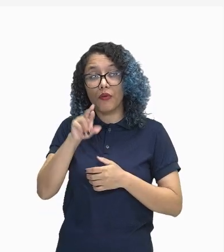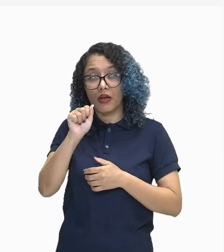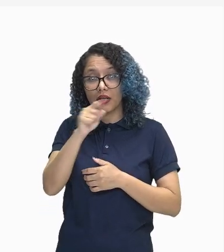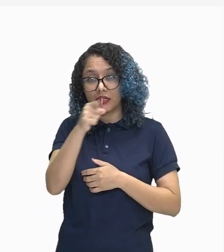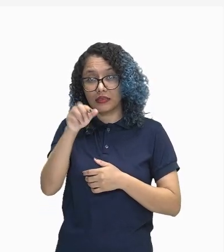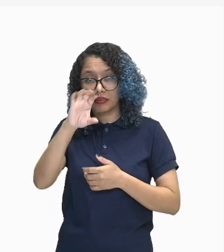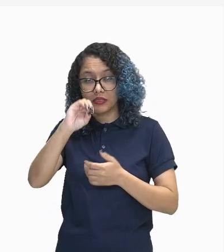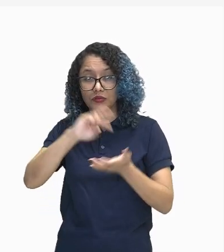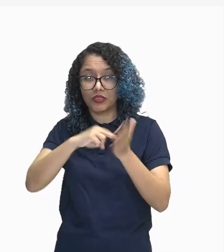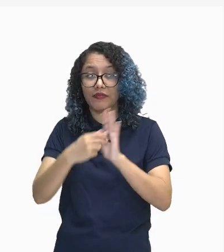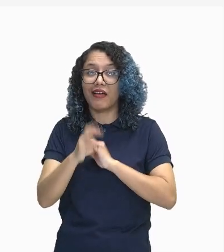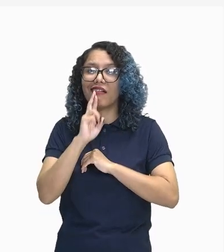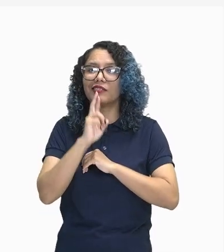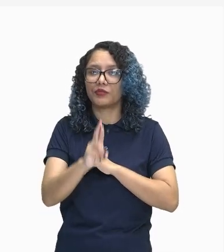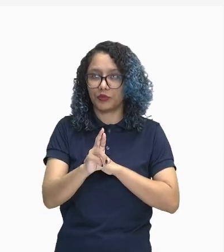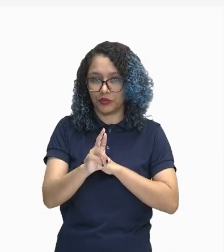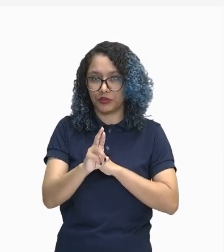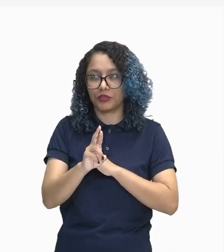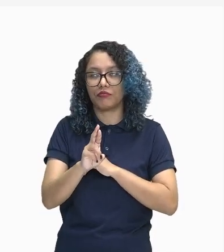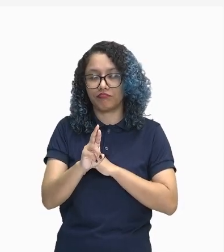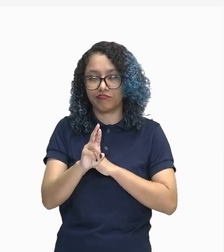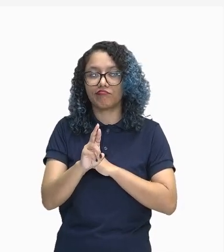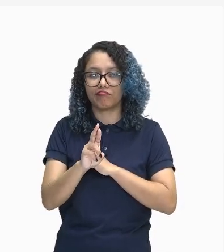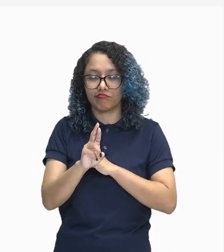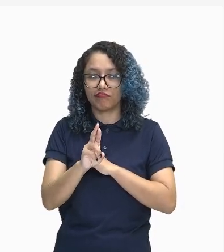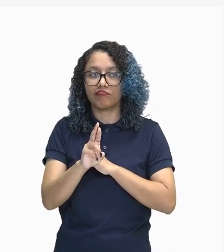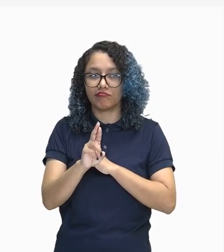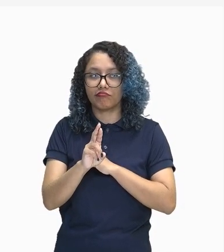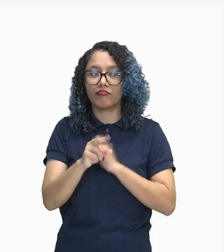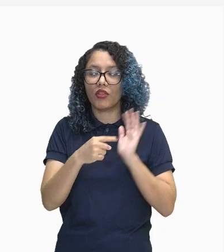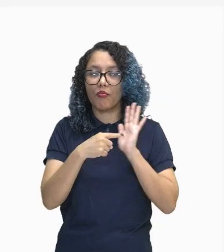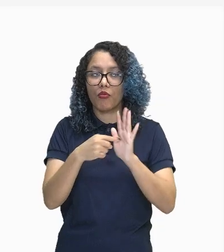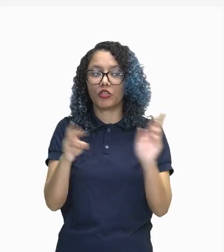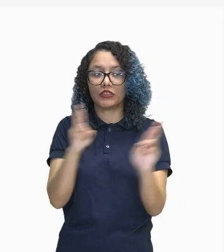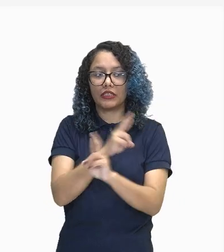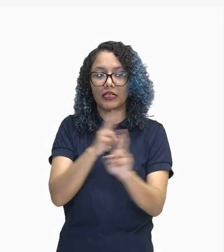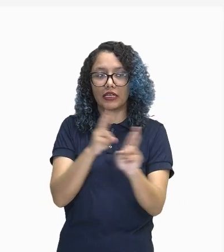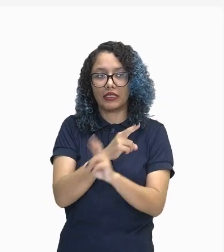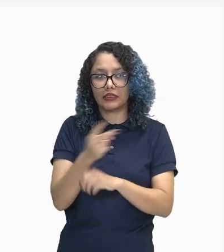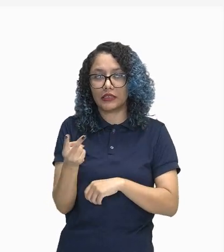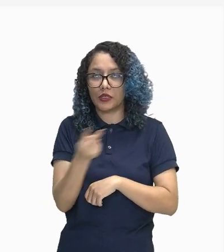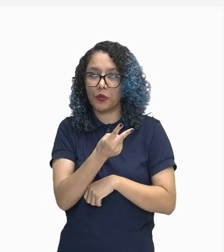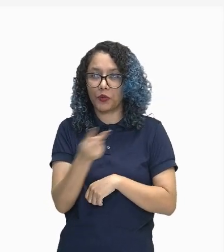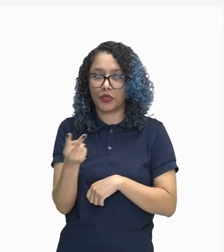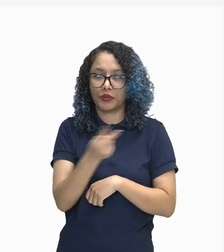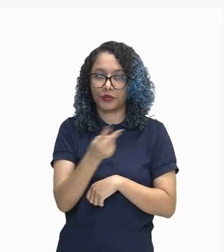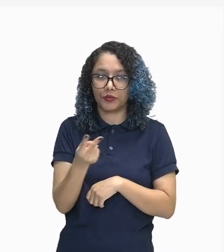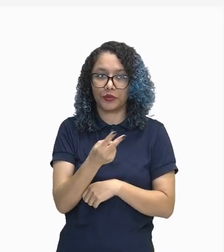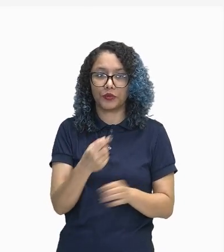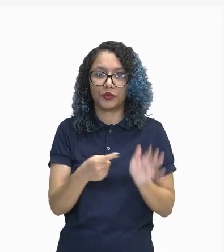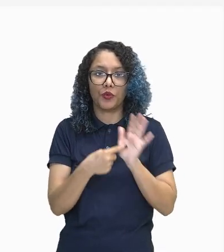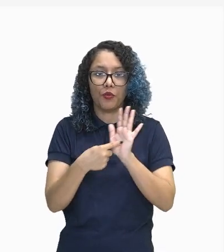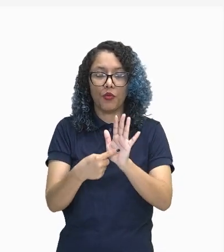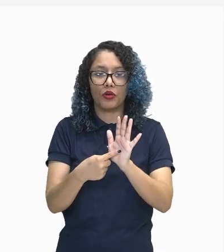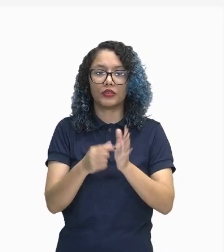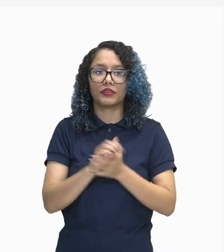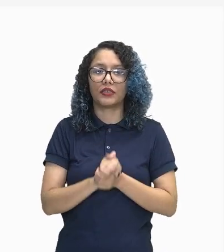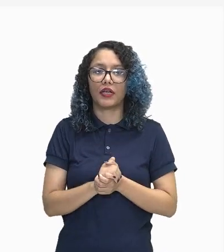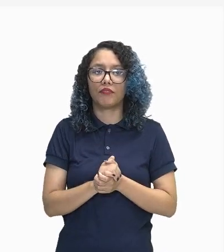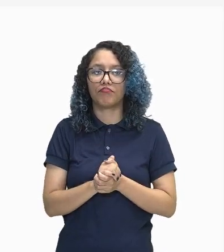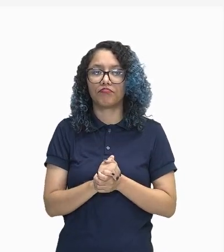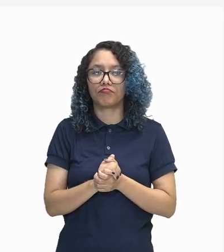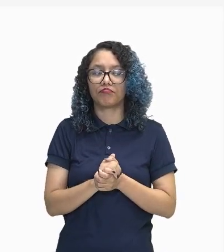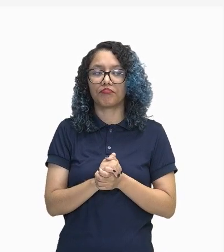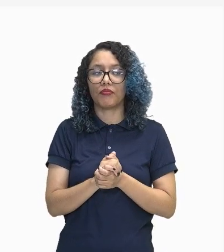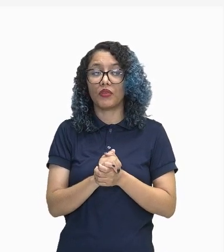entre suas quantidades. Esse resultado mostra a relação entre elas e indica quantas vezes uma